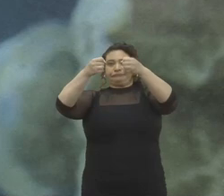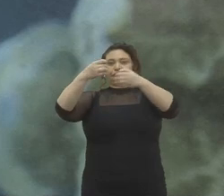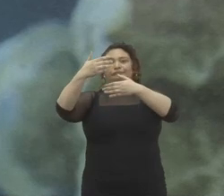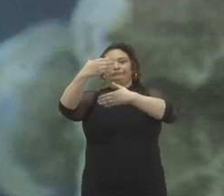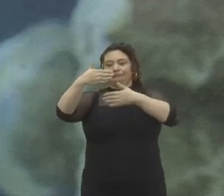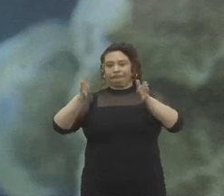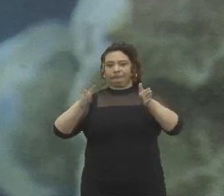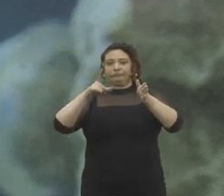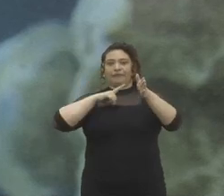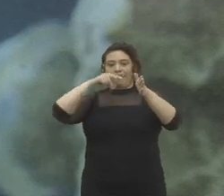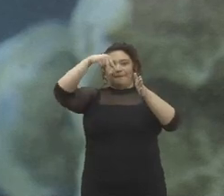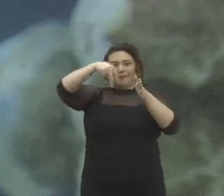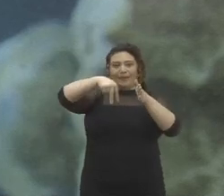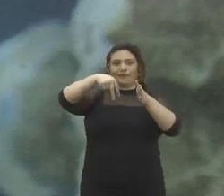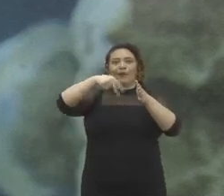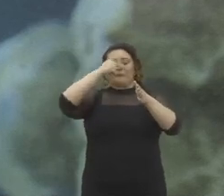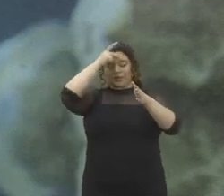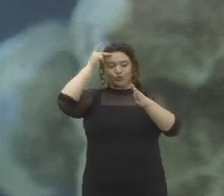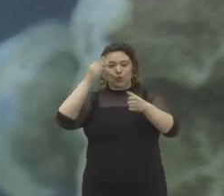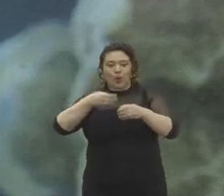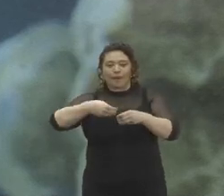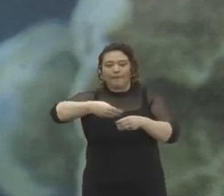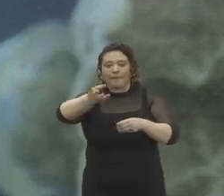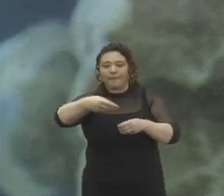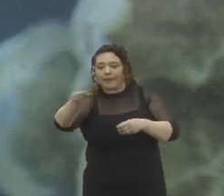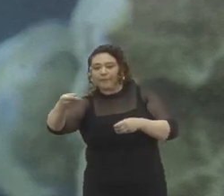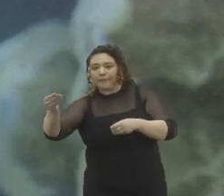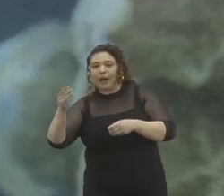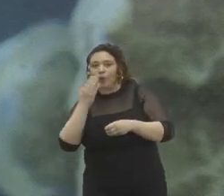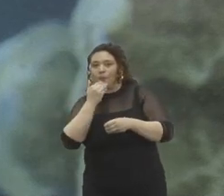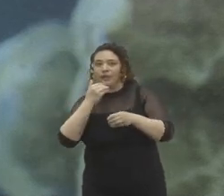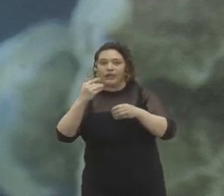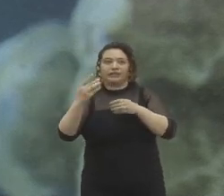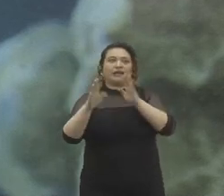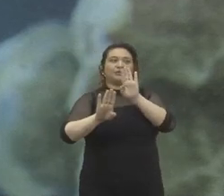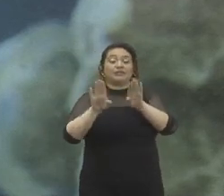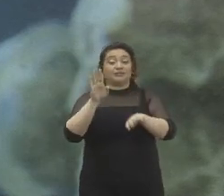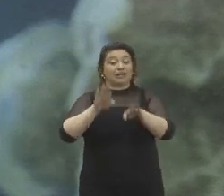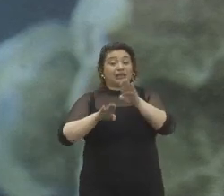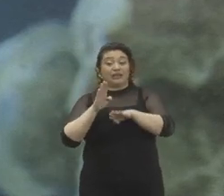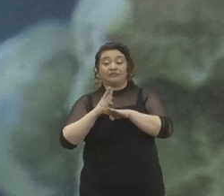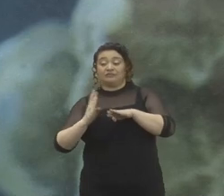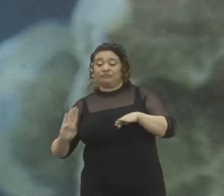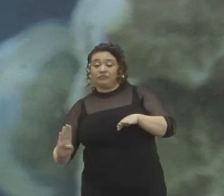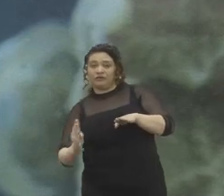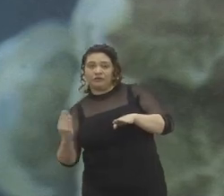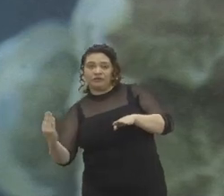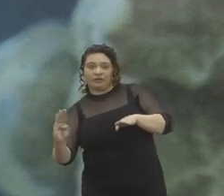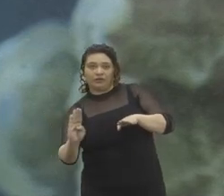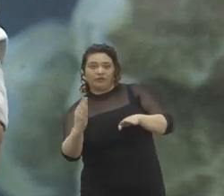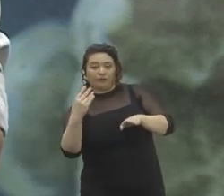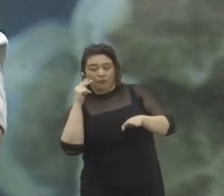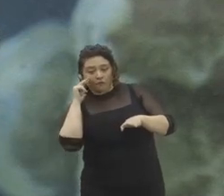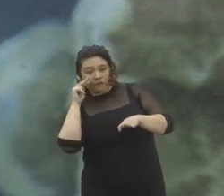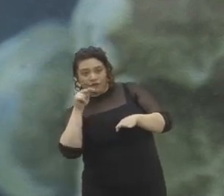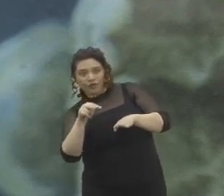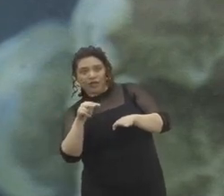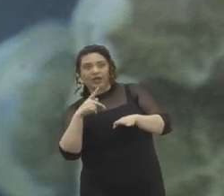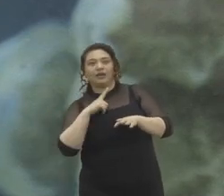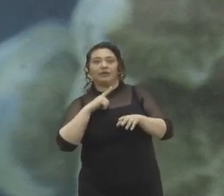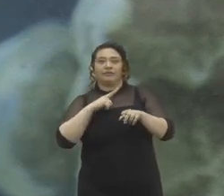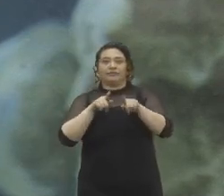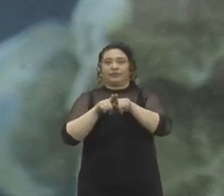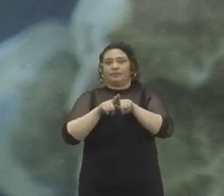branco jogando comida eh e de vez em quando um tubarão branco resolve entrar na gaiola para ver aquela comida que tá dentro da